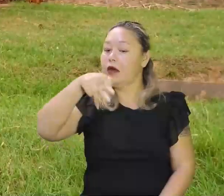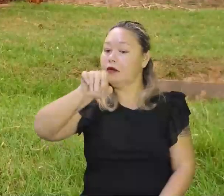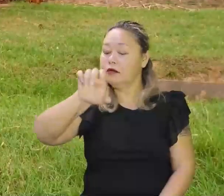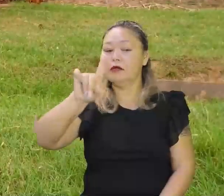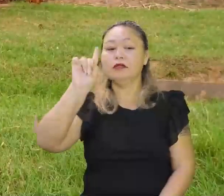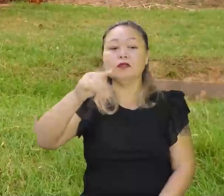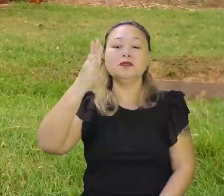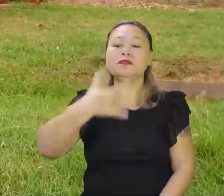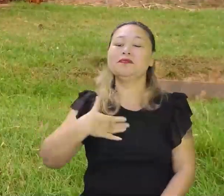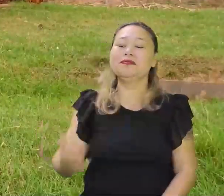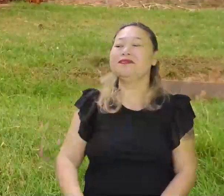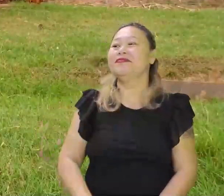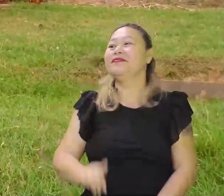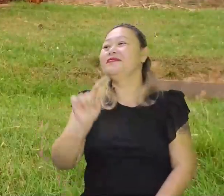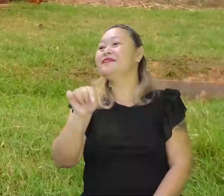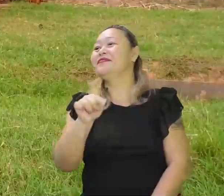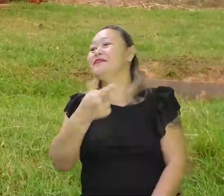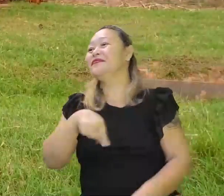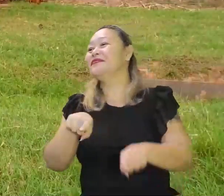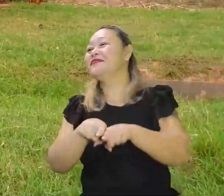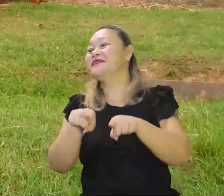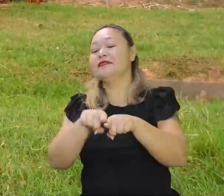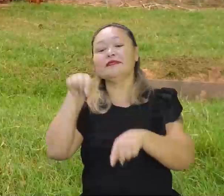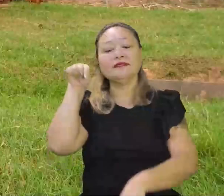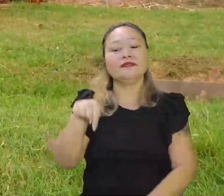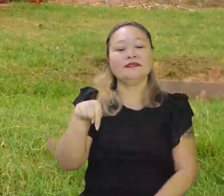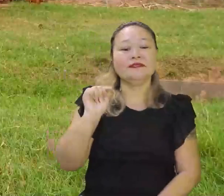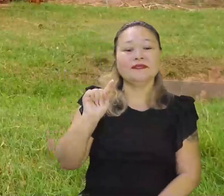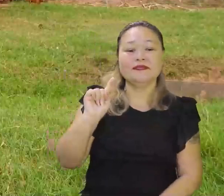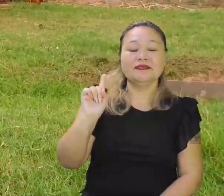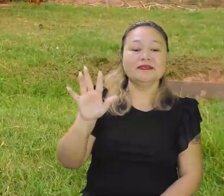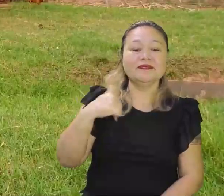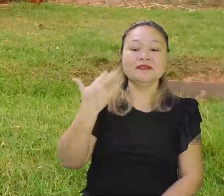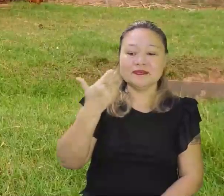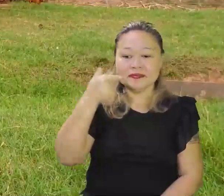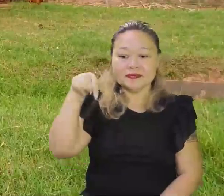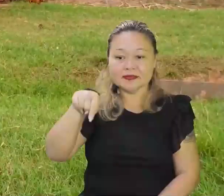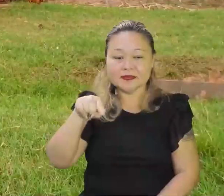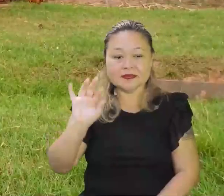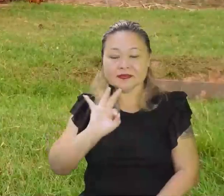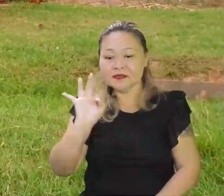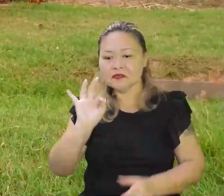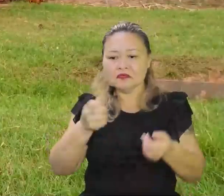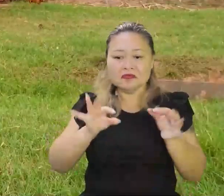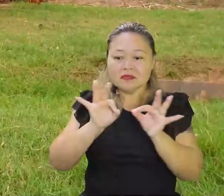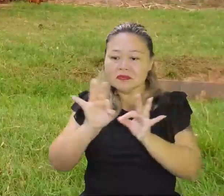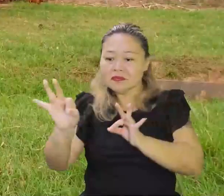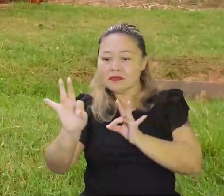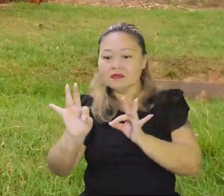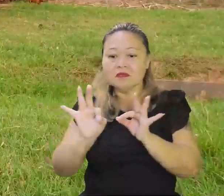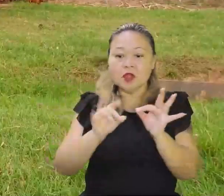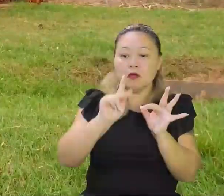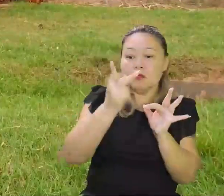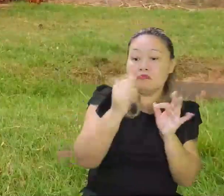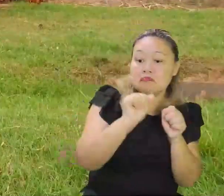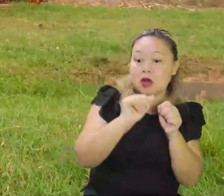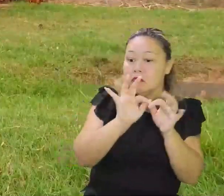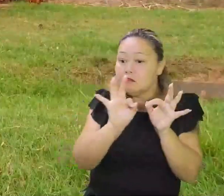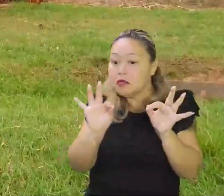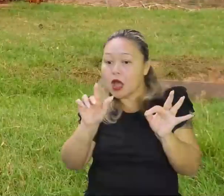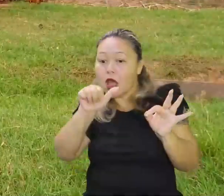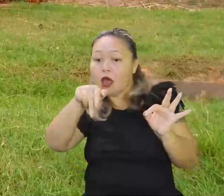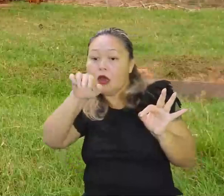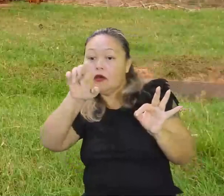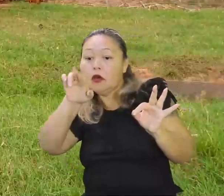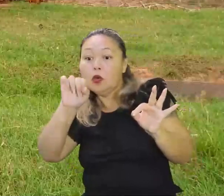ideia. Né? Vamos lá então, a gente está aqui nesse campo aqui para a gente ver. Será que isso aqui em tela está medido em hectare, está medido em